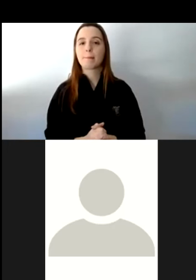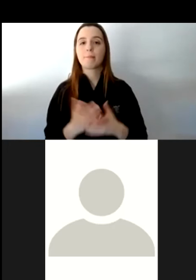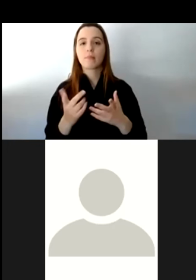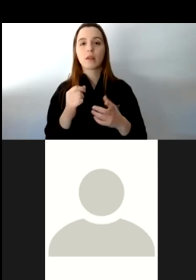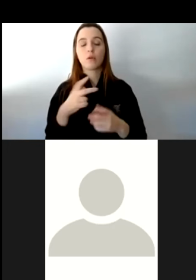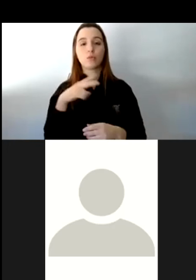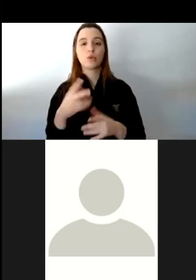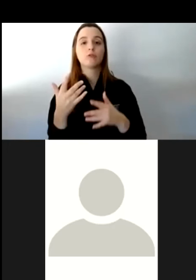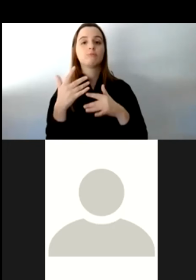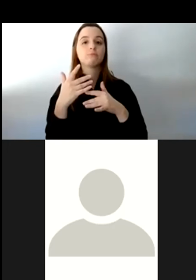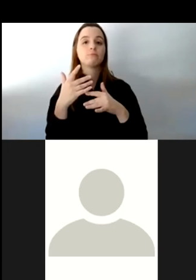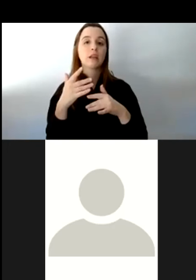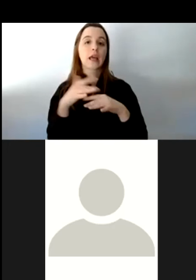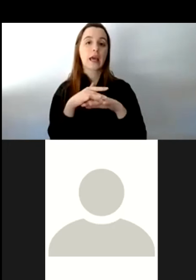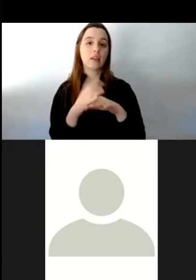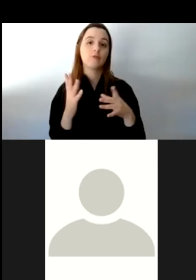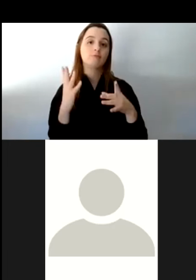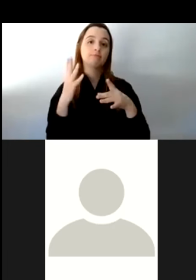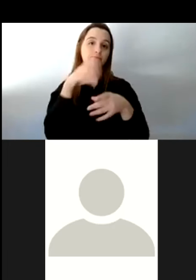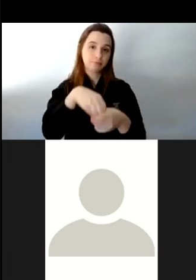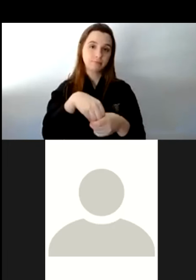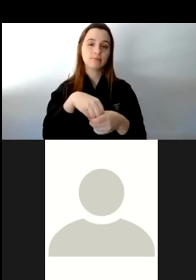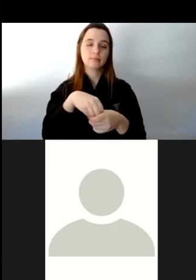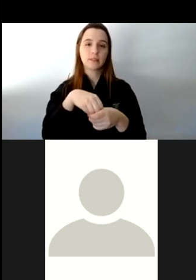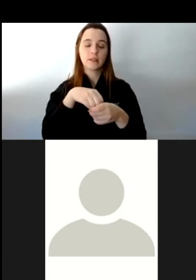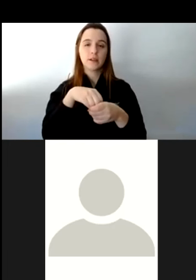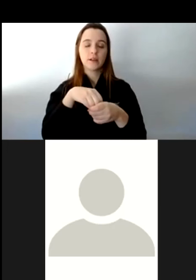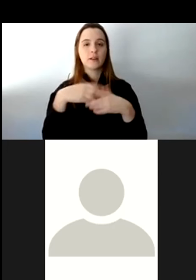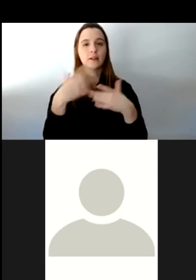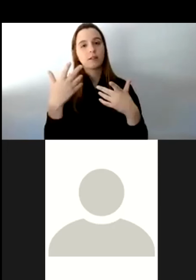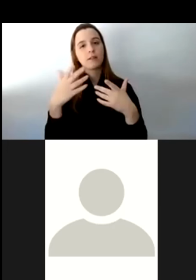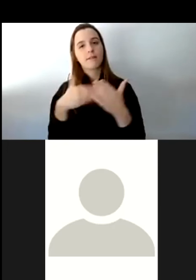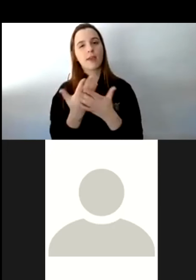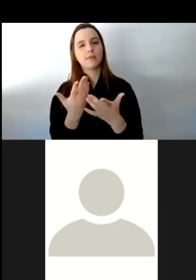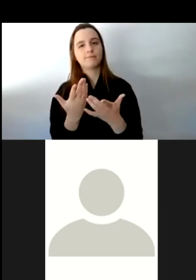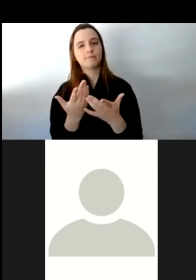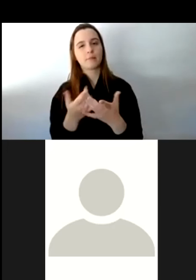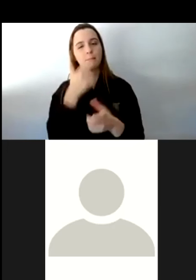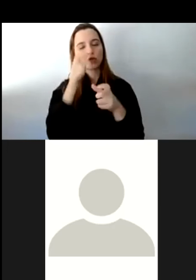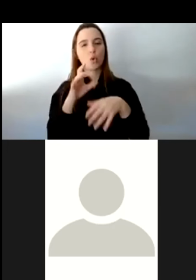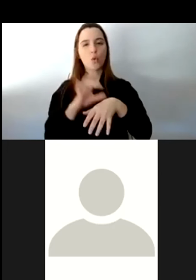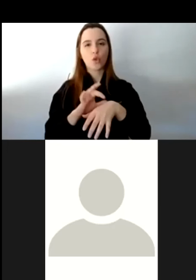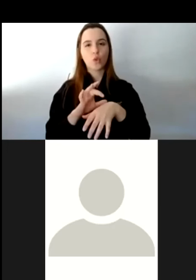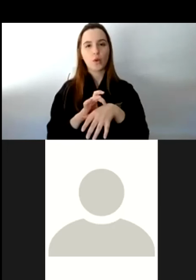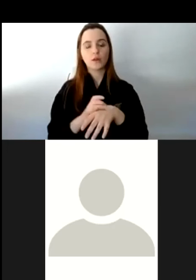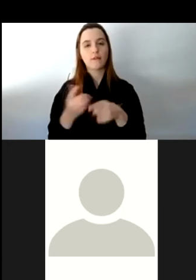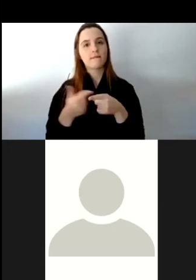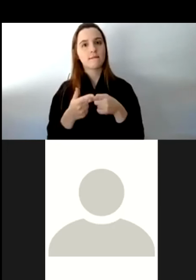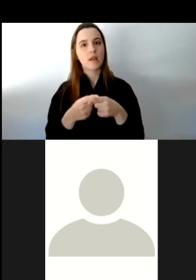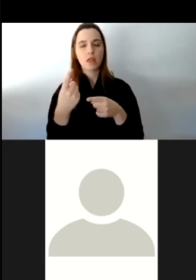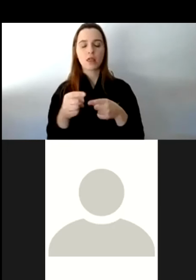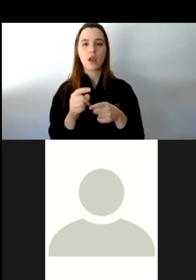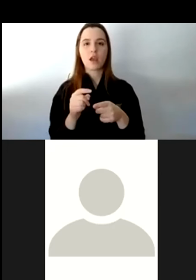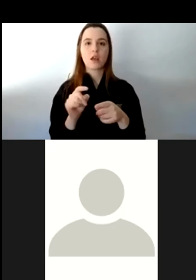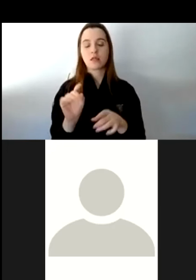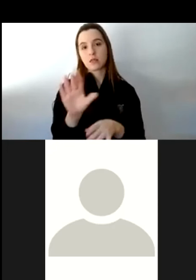Portugal nesta rede europeia de referência constitui um polo de atração de doentes no espaço europeu em